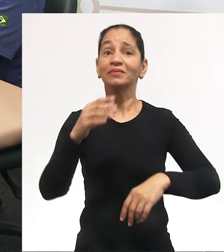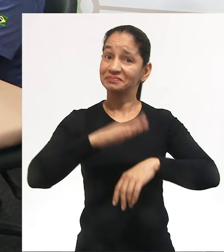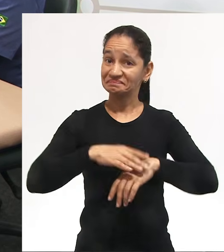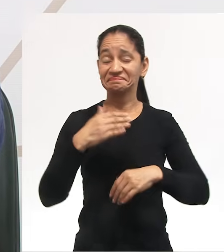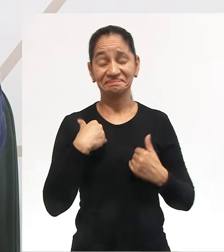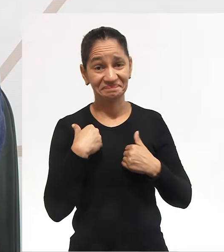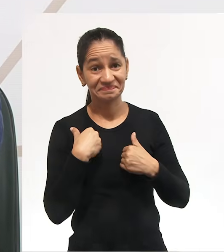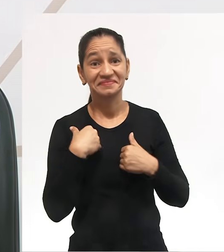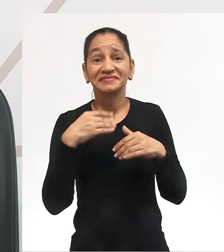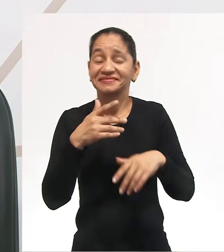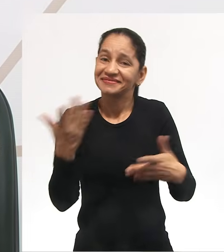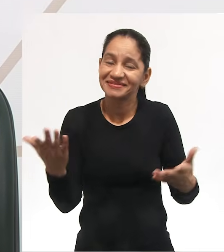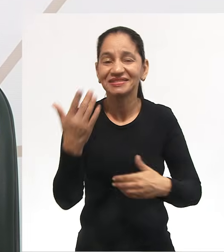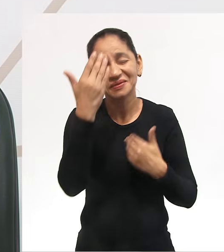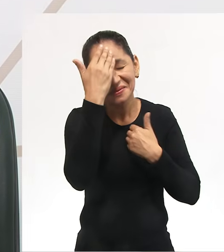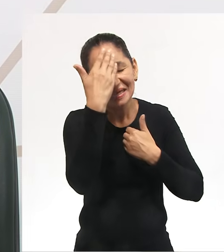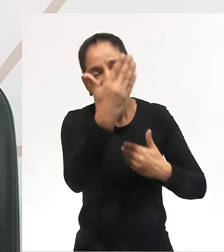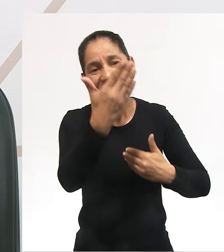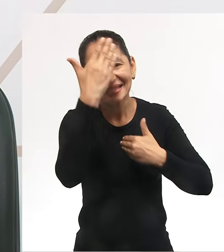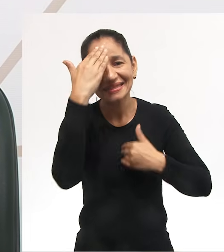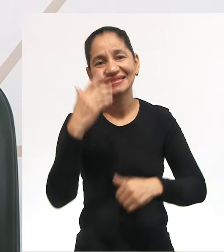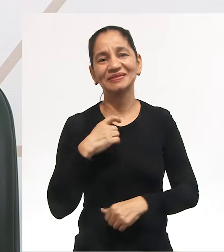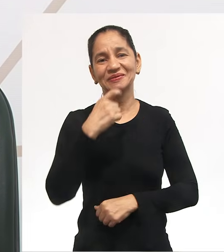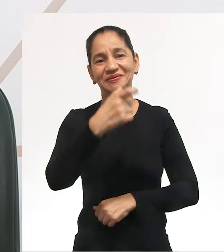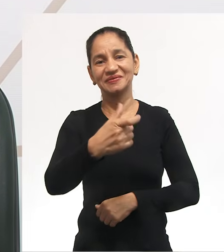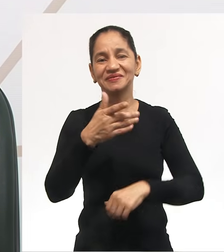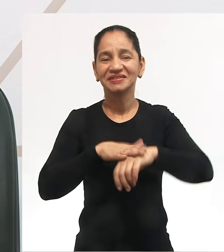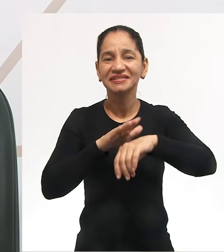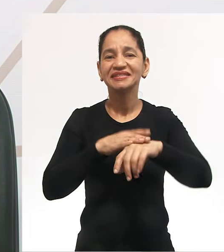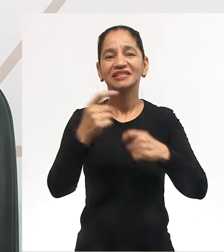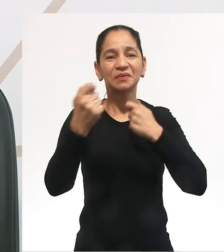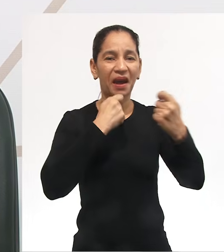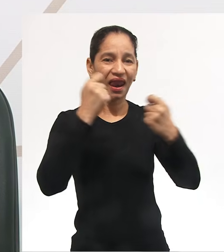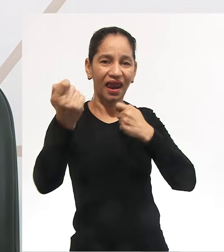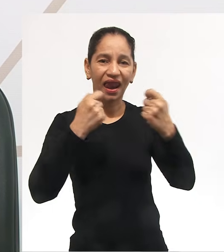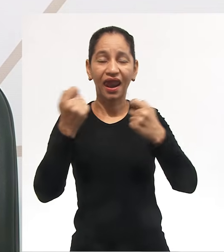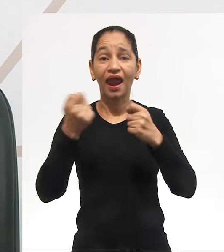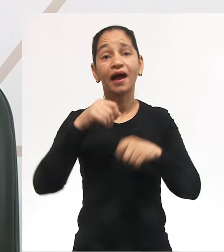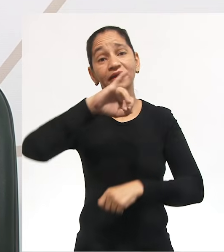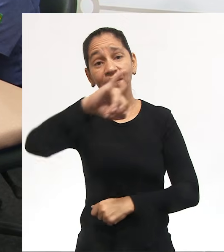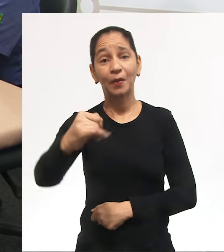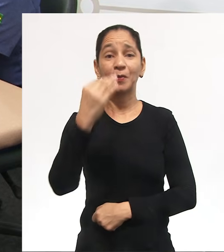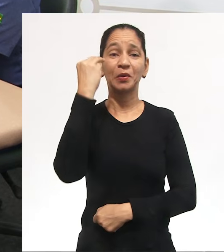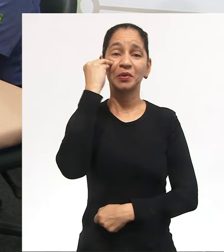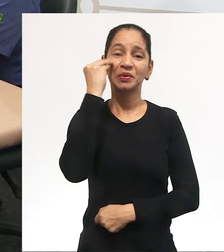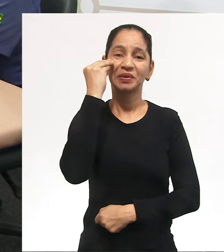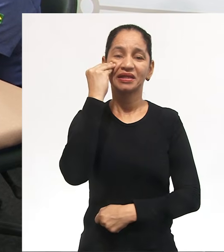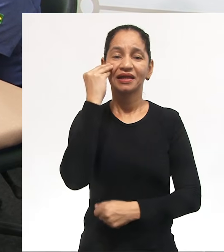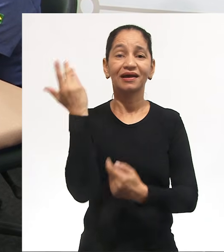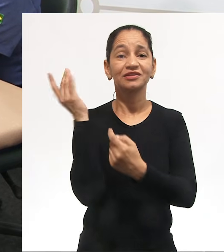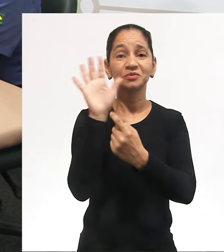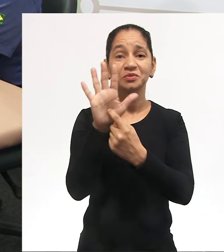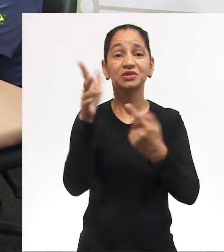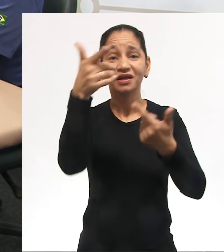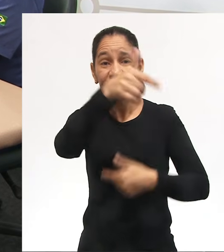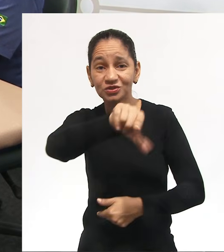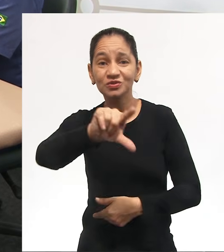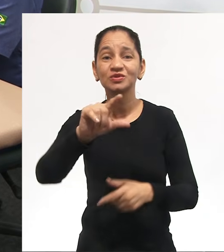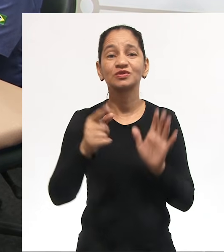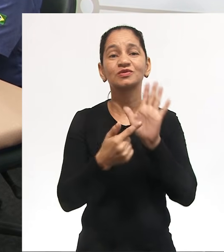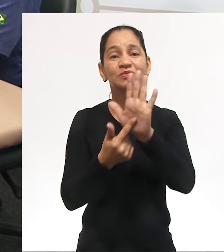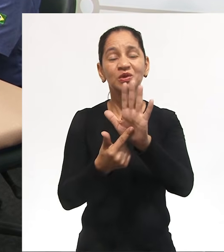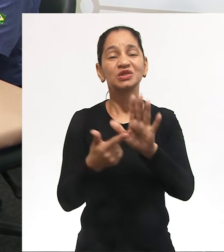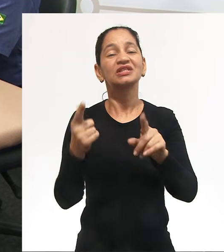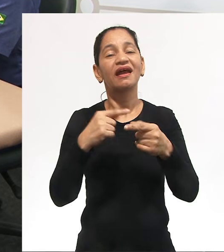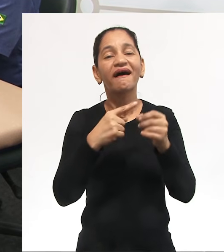então aqui a vocês, né, pelo convite, né, e a oportunidade do congresso agora, de